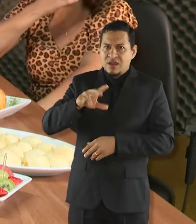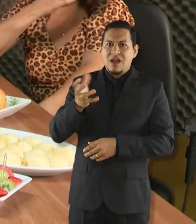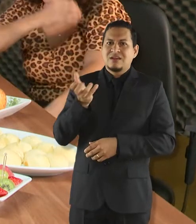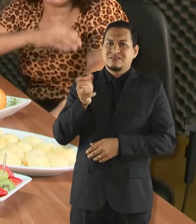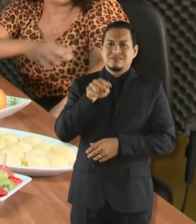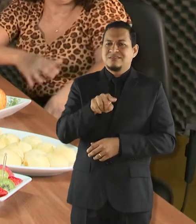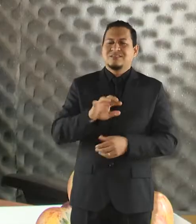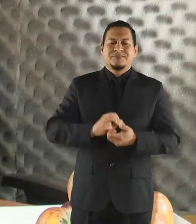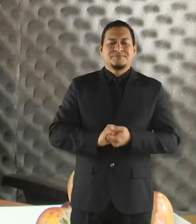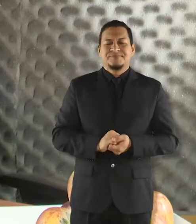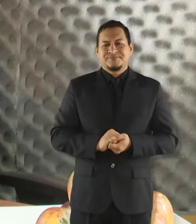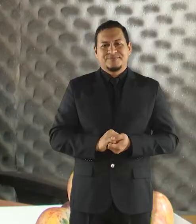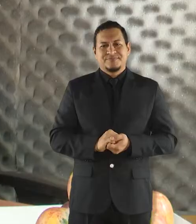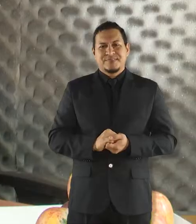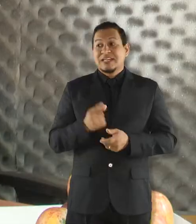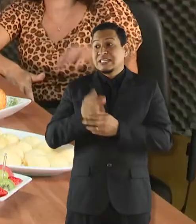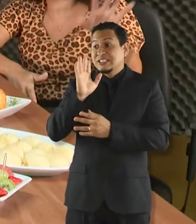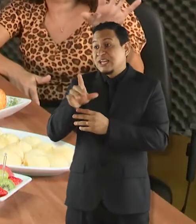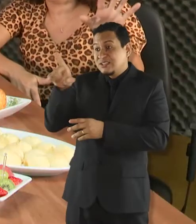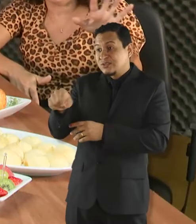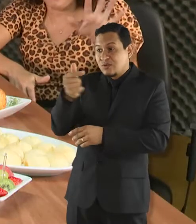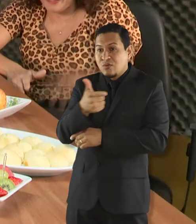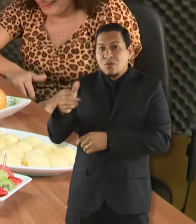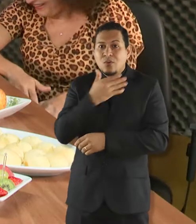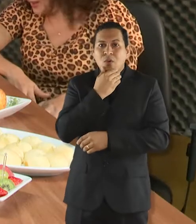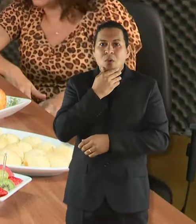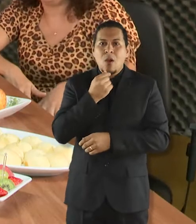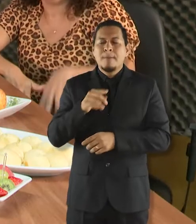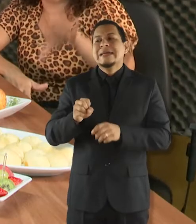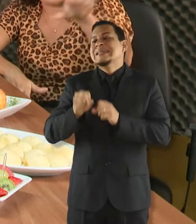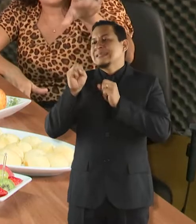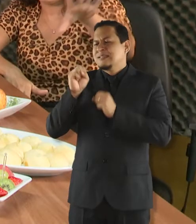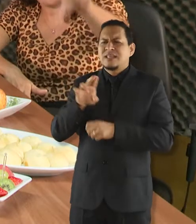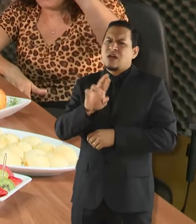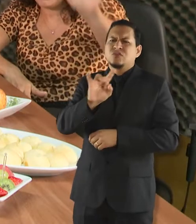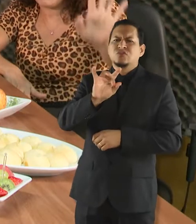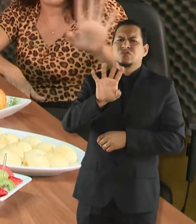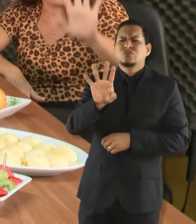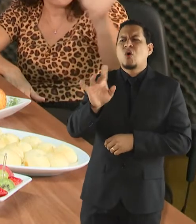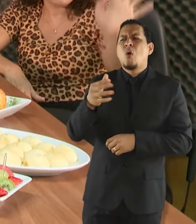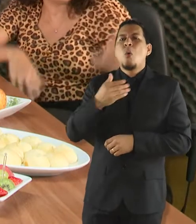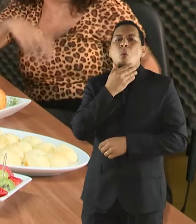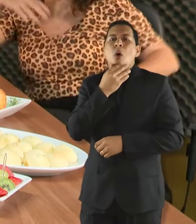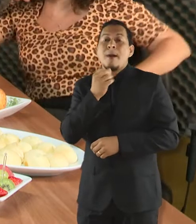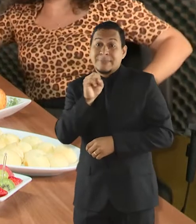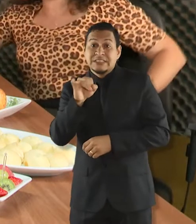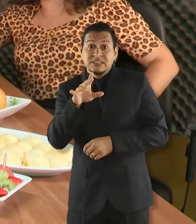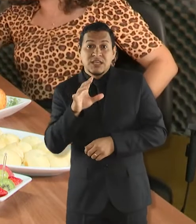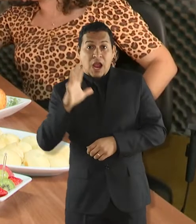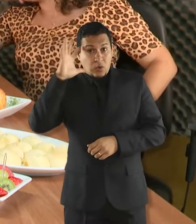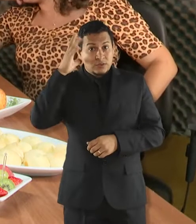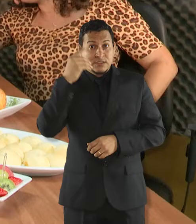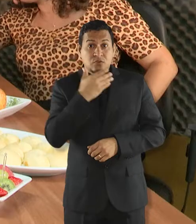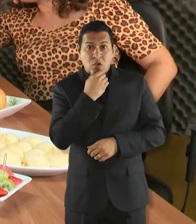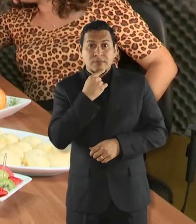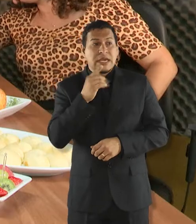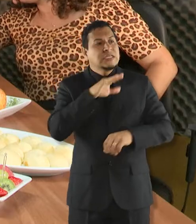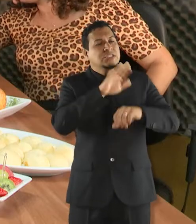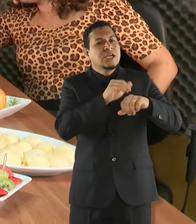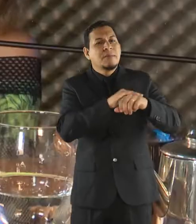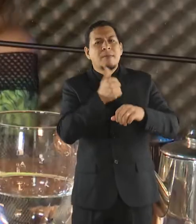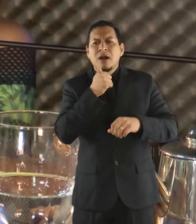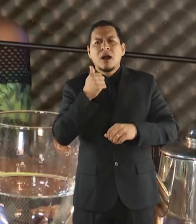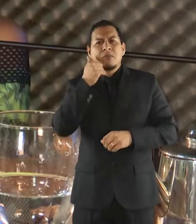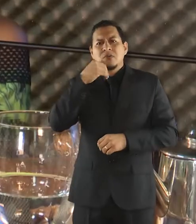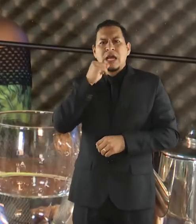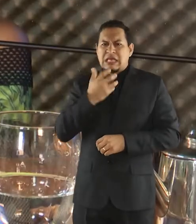semana. Não só o homem, se brincando. tiver acontecendo com um homem semana não, mas também, um mês, se 2 tiver meses. acontecendo com um homem também e ele chamar a